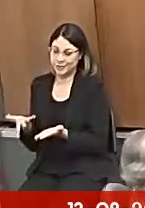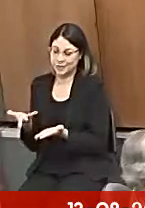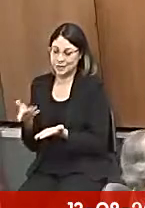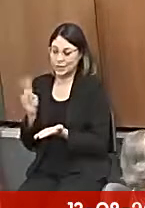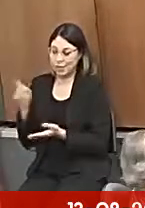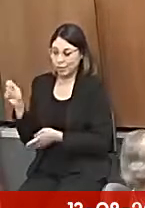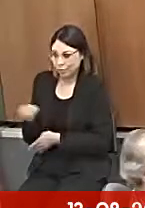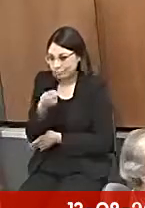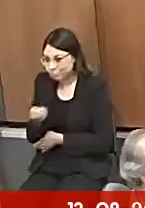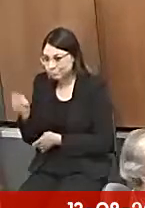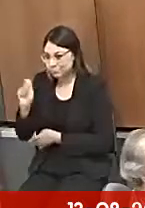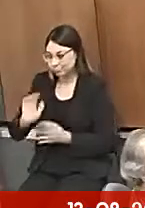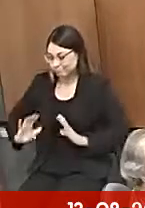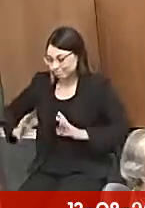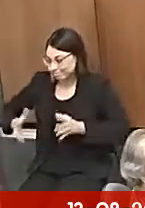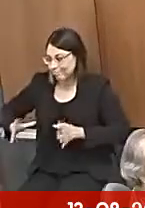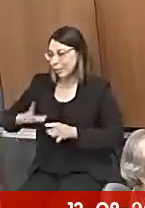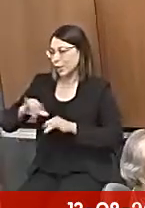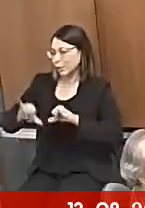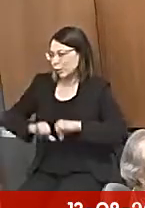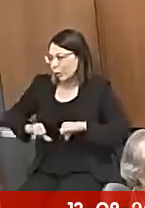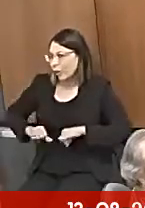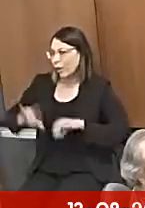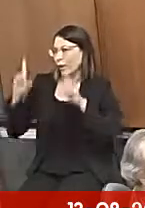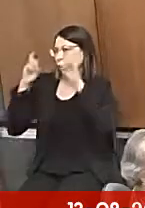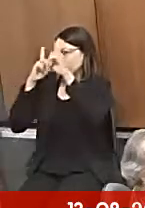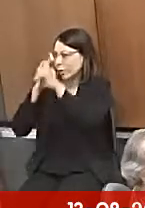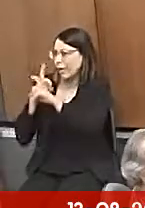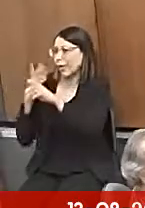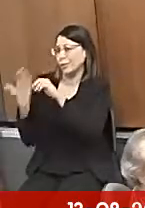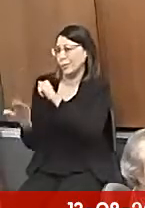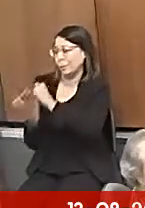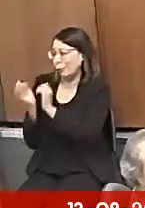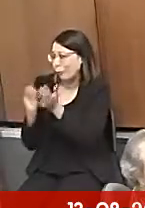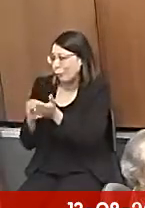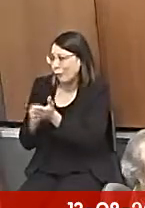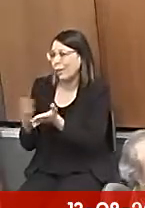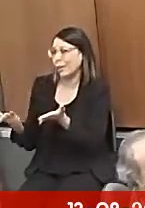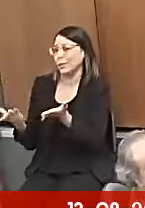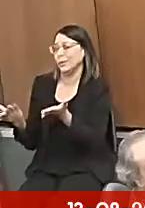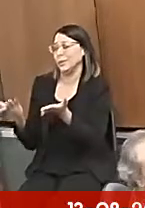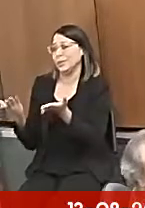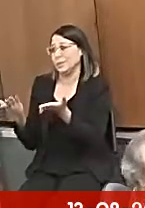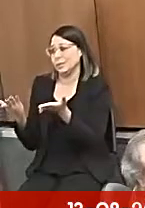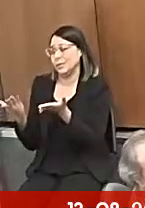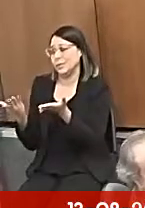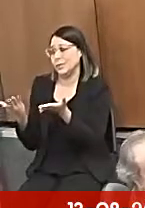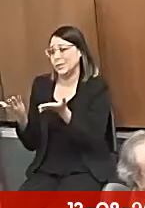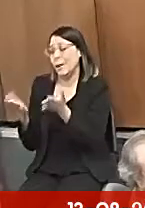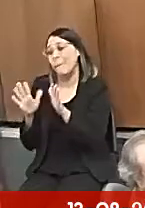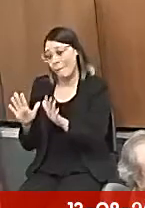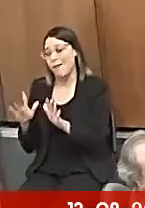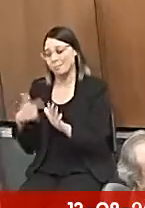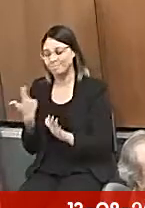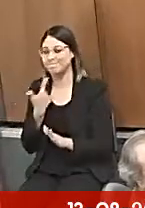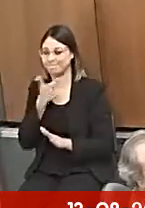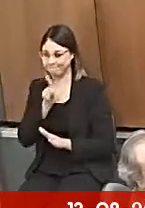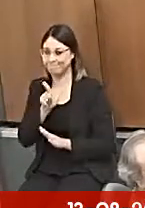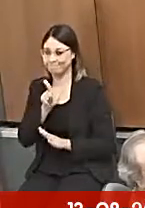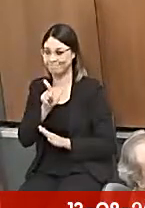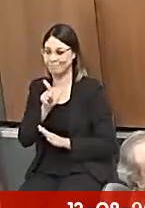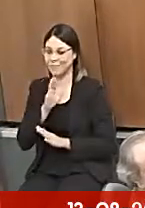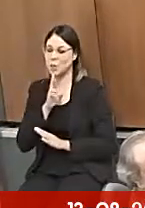rodas mesmo sofrendo com muita dificuldade porque a gente não tem apoio praticamente nenhum nem a gente consegue ter